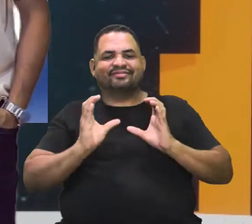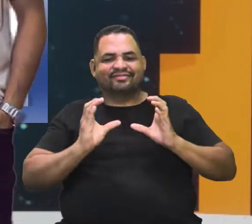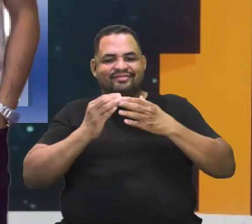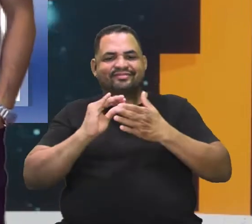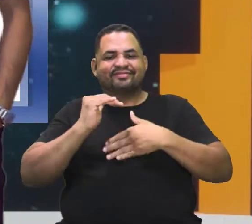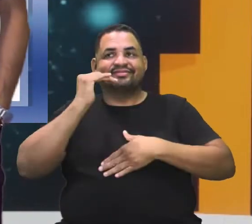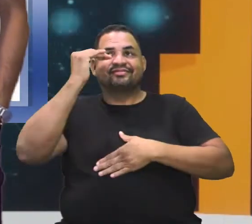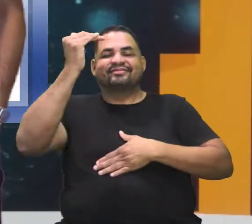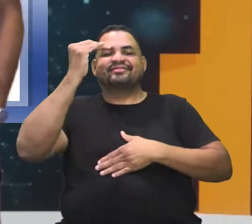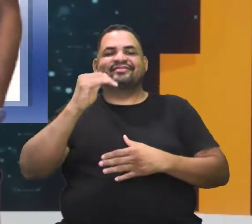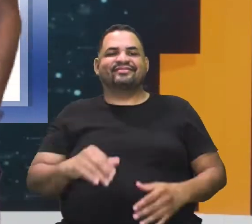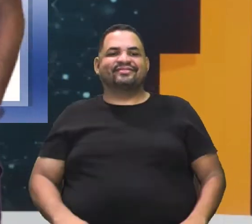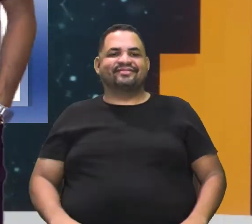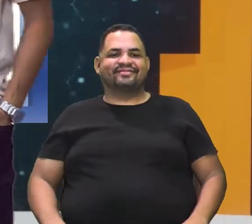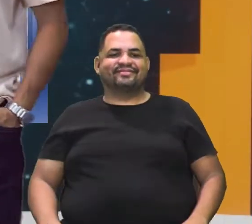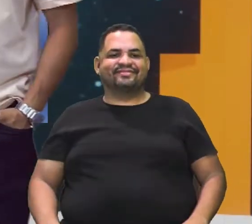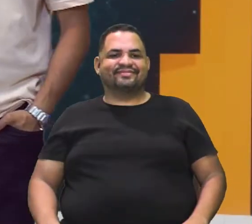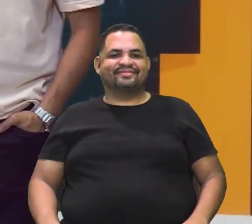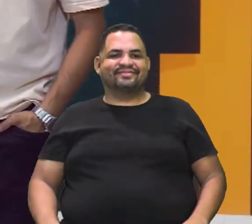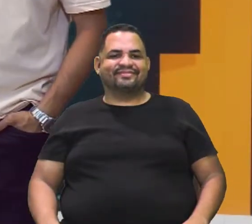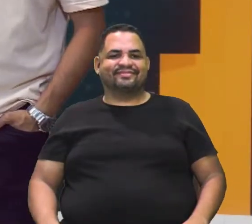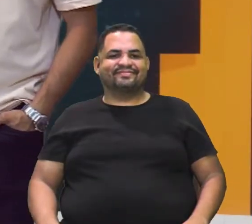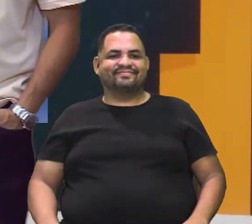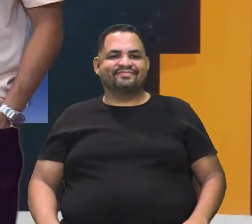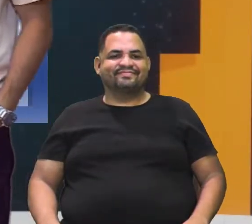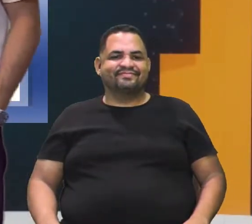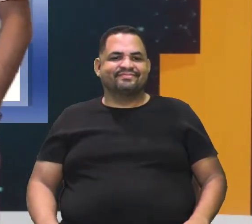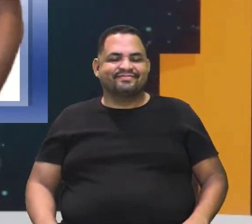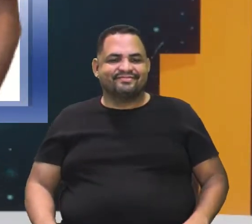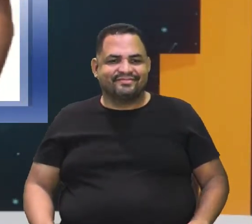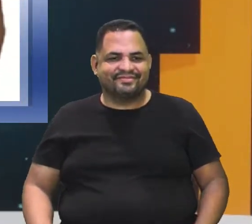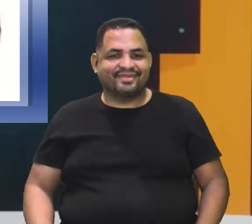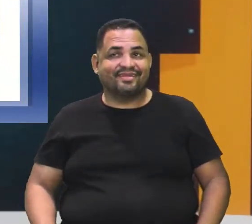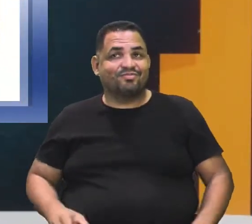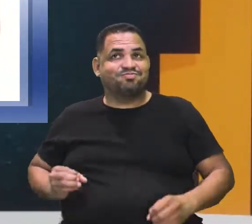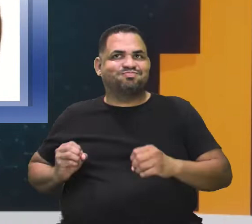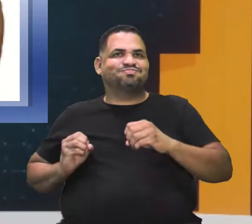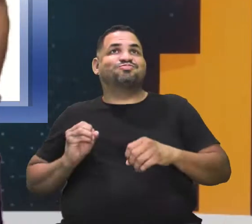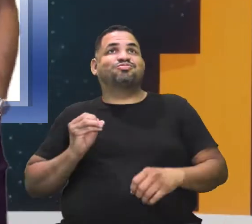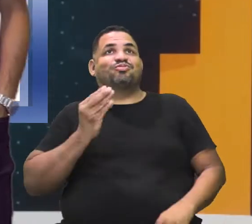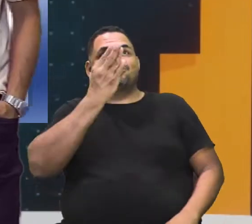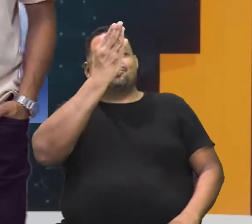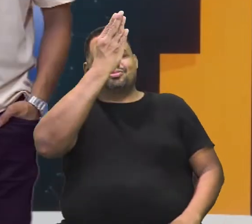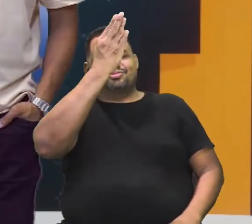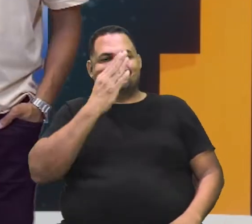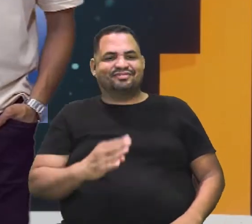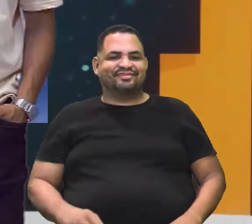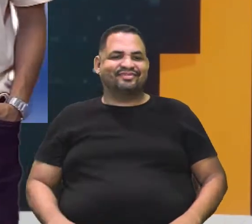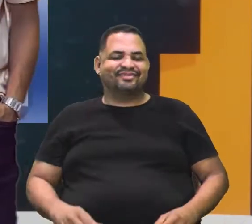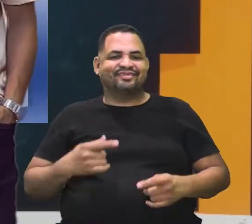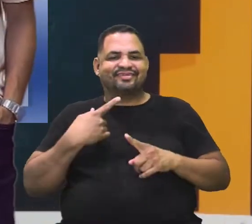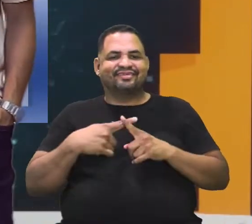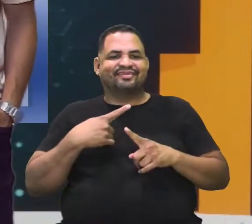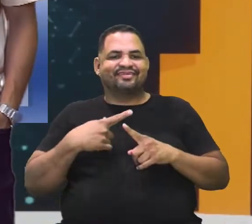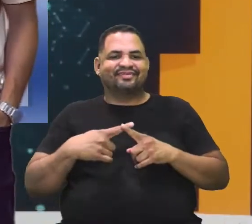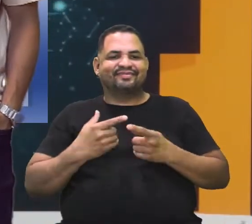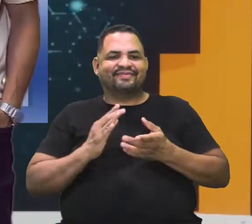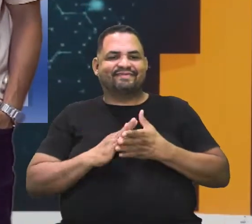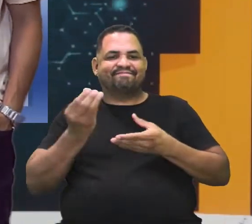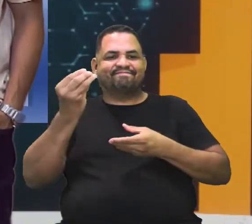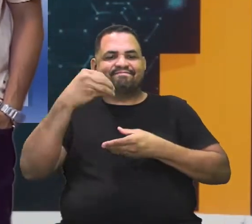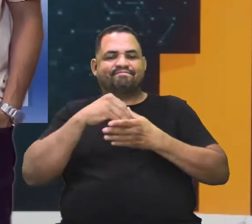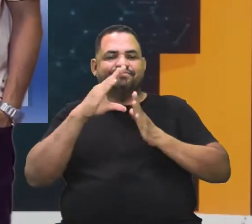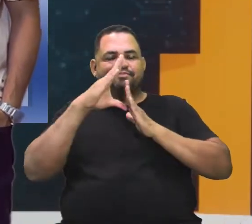a mais. Vai mais longe, né? É como se fosse um foguete, vai lá, vai longe, vai no alto. Porque dentro